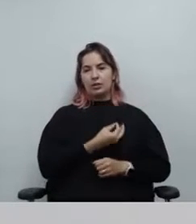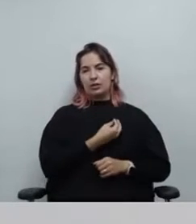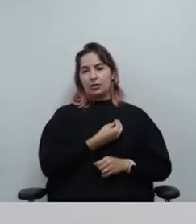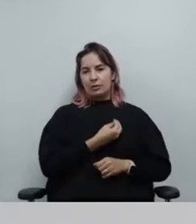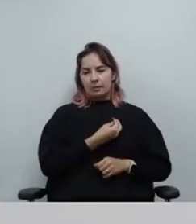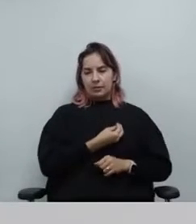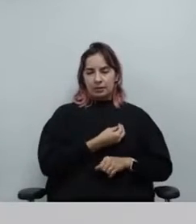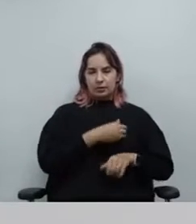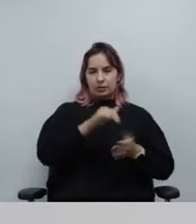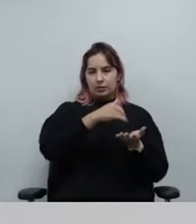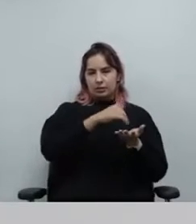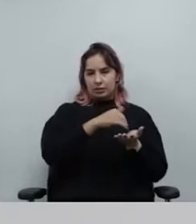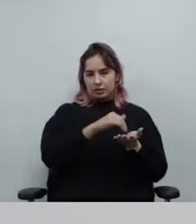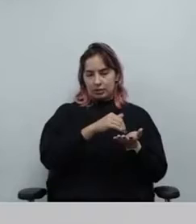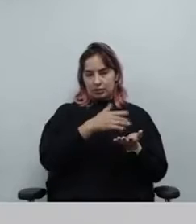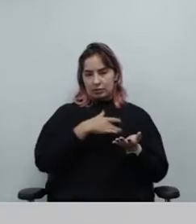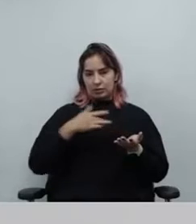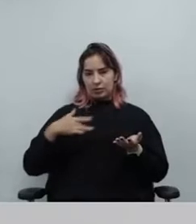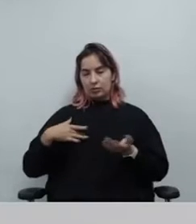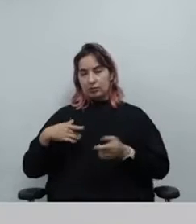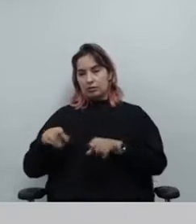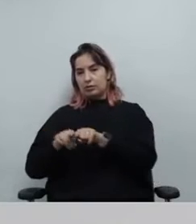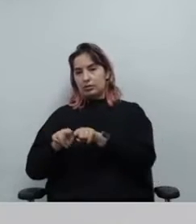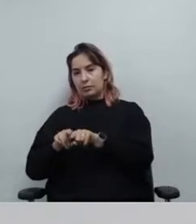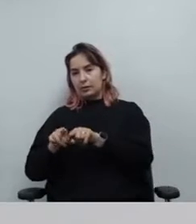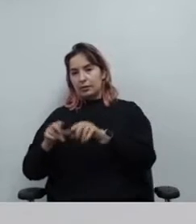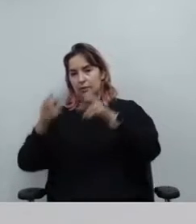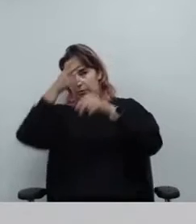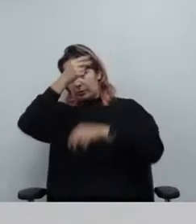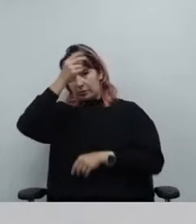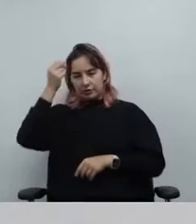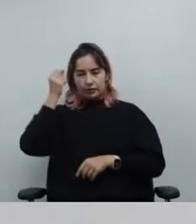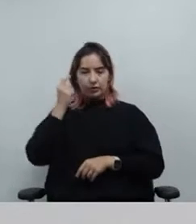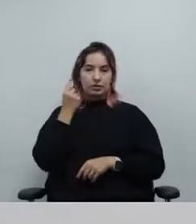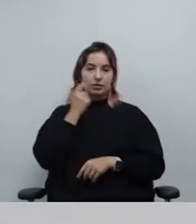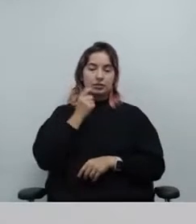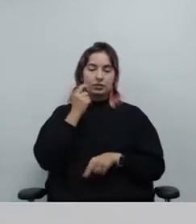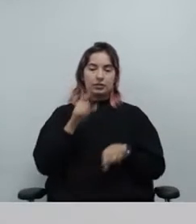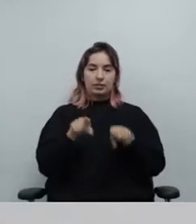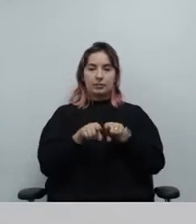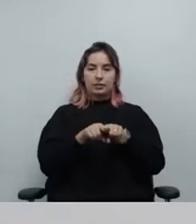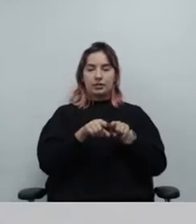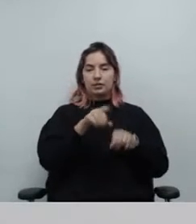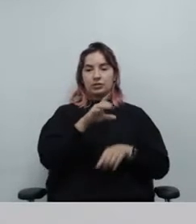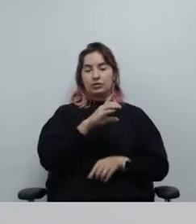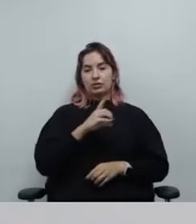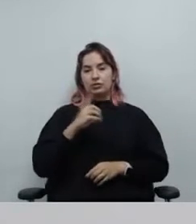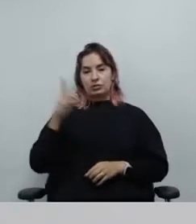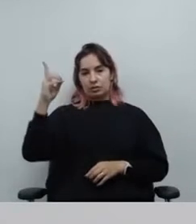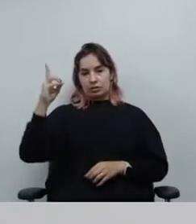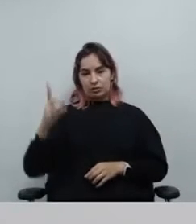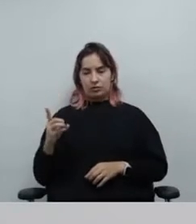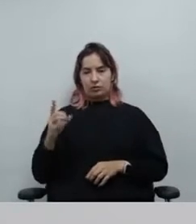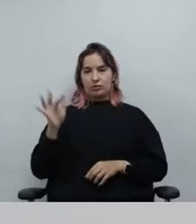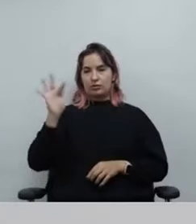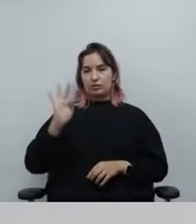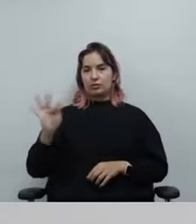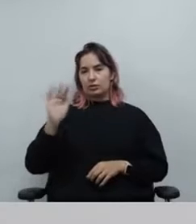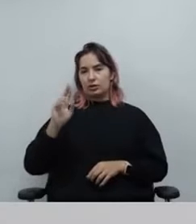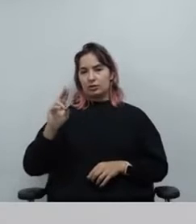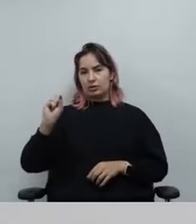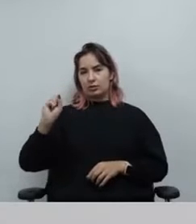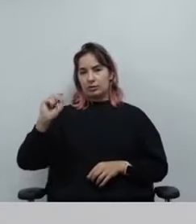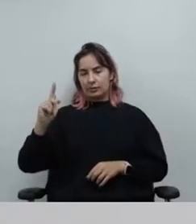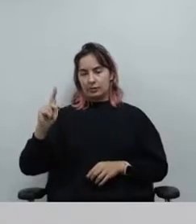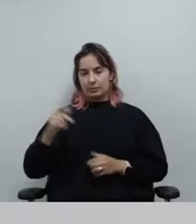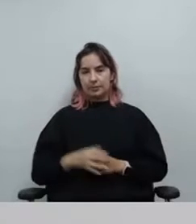Eleusis Paiva, o prefeito da capital, Ricardo Nunes, e a diretora da Faculdade de Medicina da USP, doutora Heloísa Bonfá.